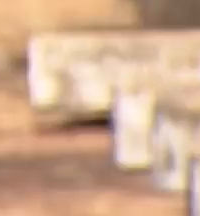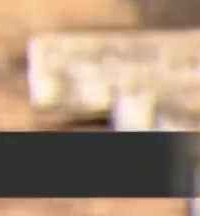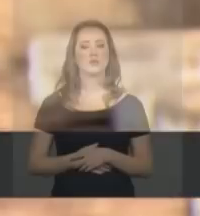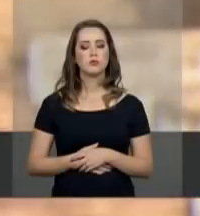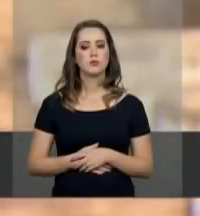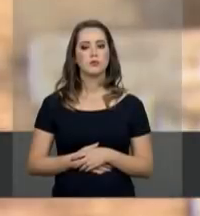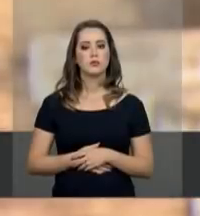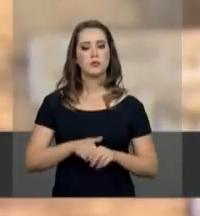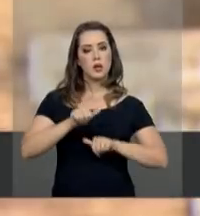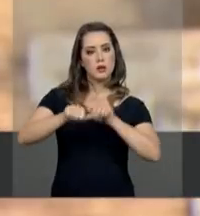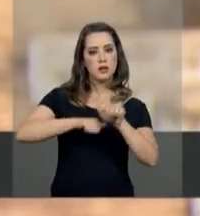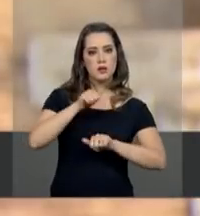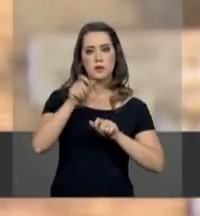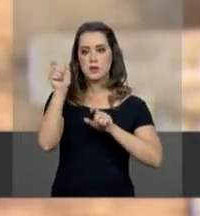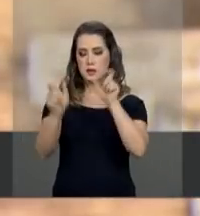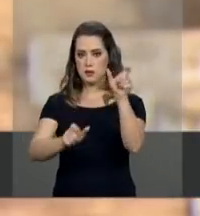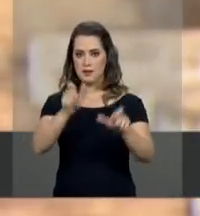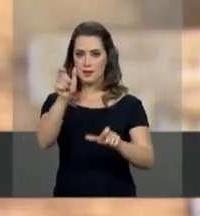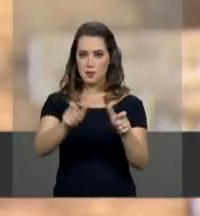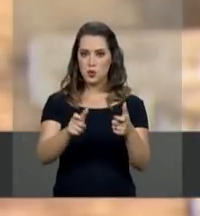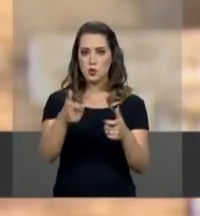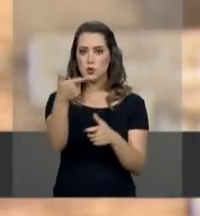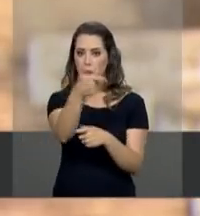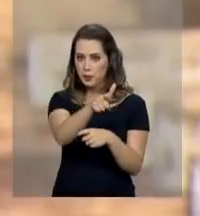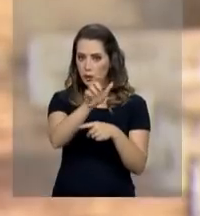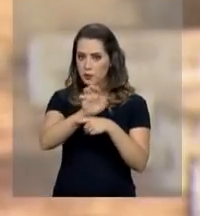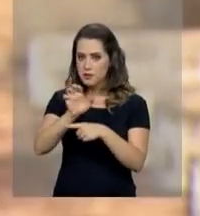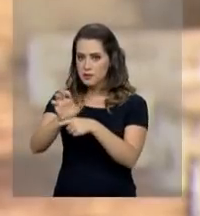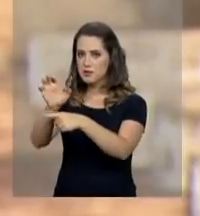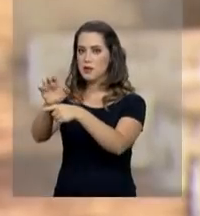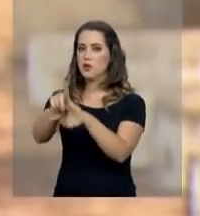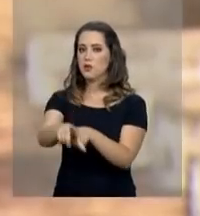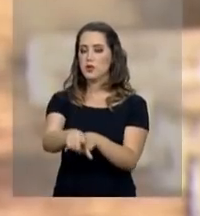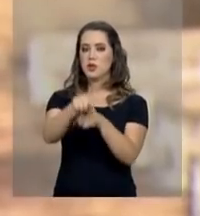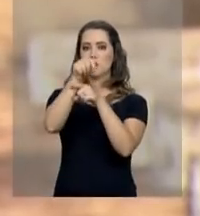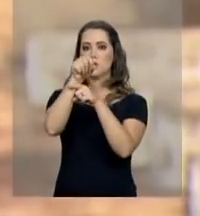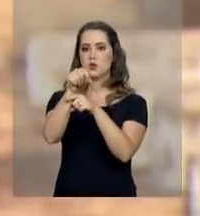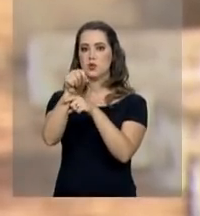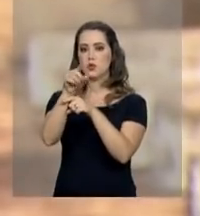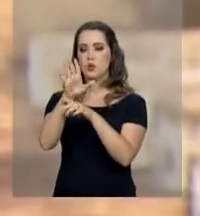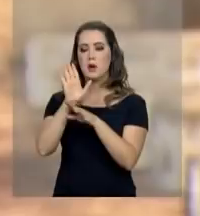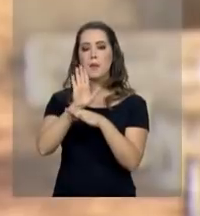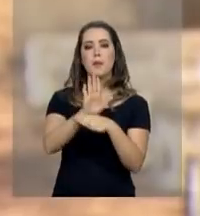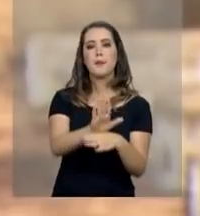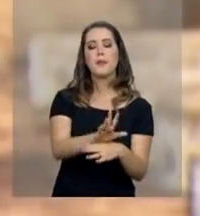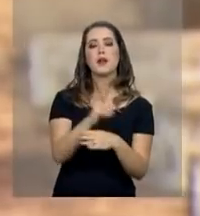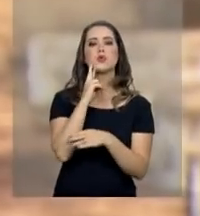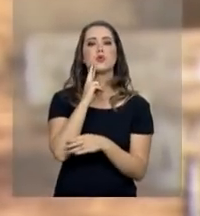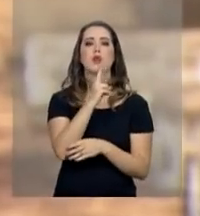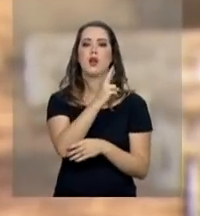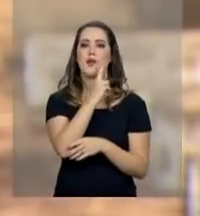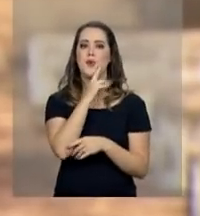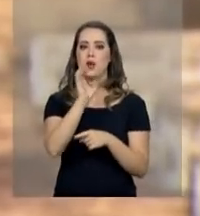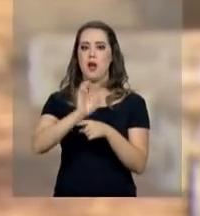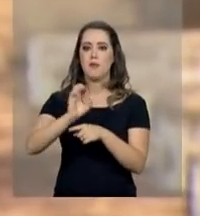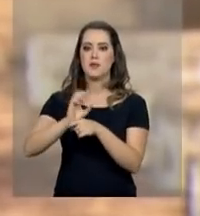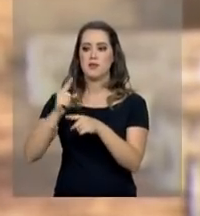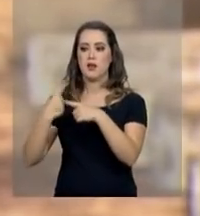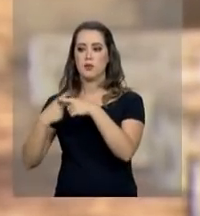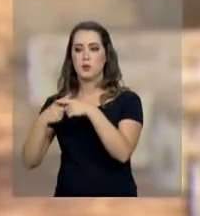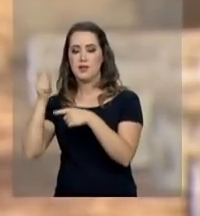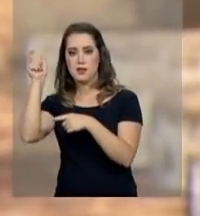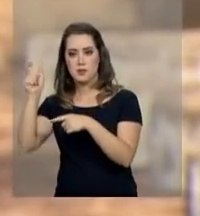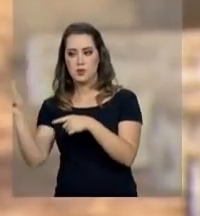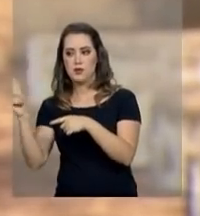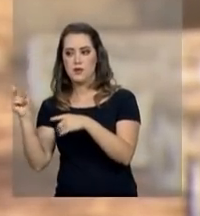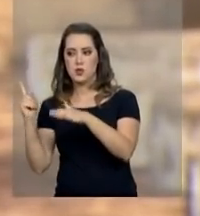imigrantes foi a alternativa encontrada pelo governo federal para desafogar Roraima, estado mais afetado com a chegada dos